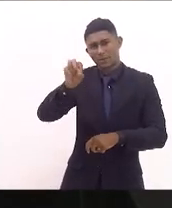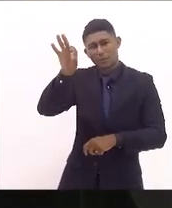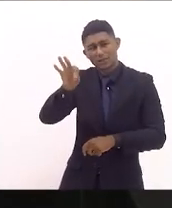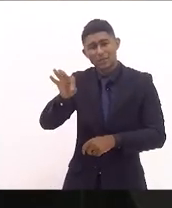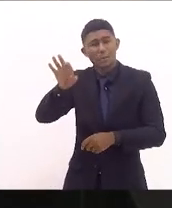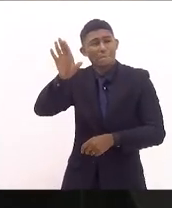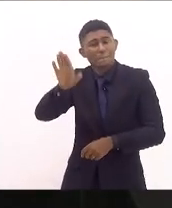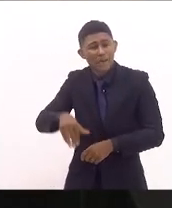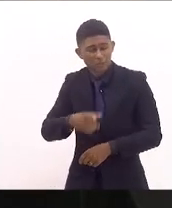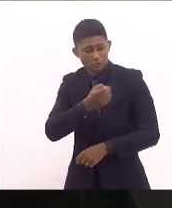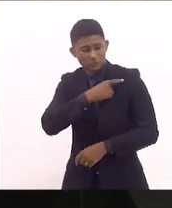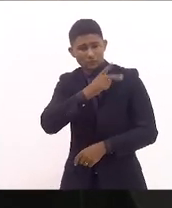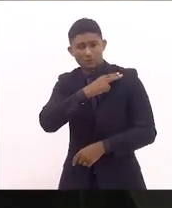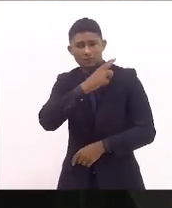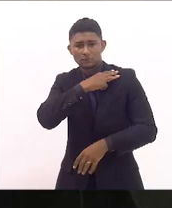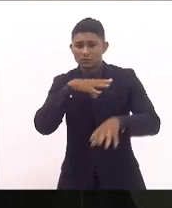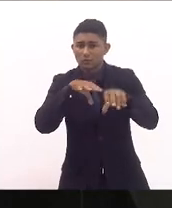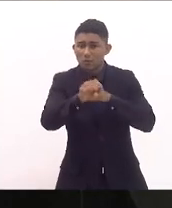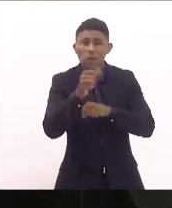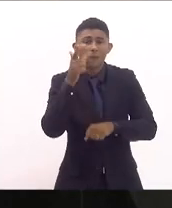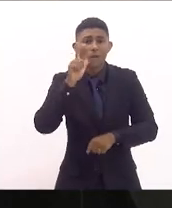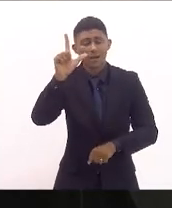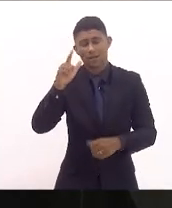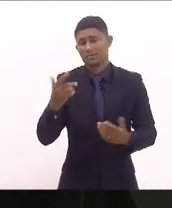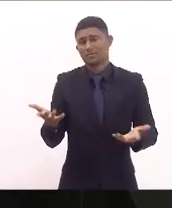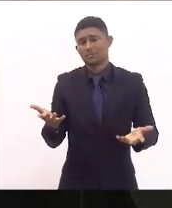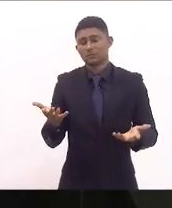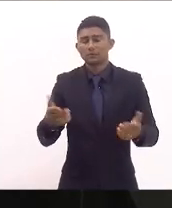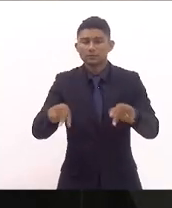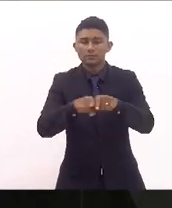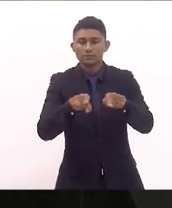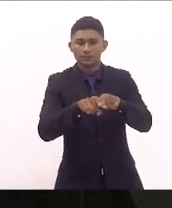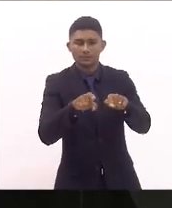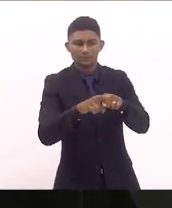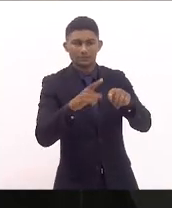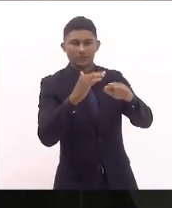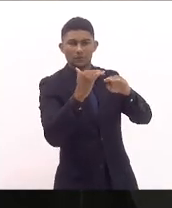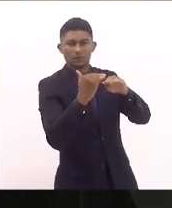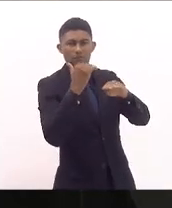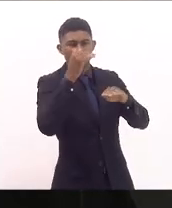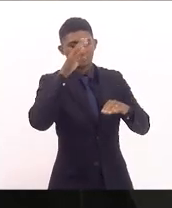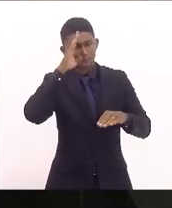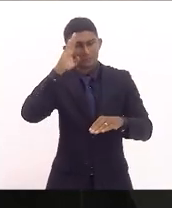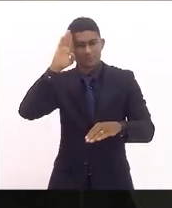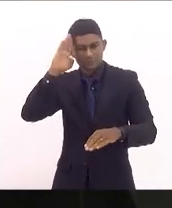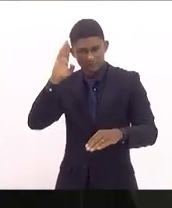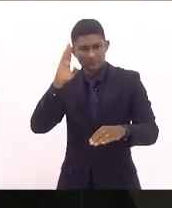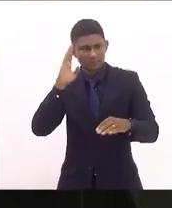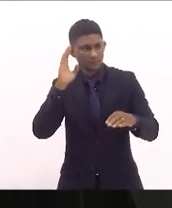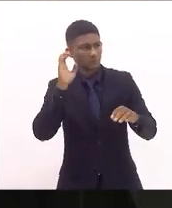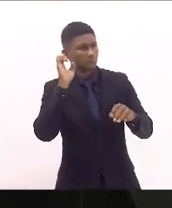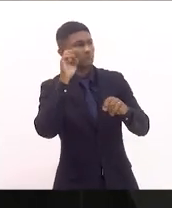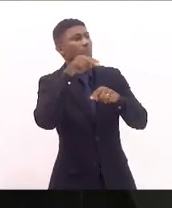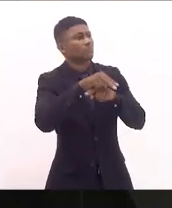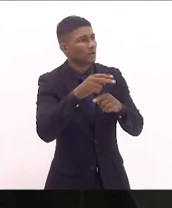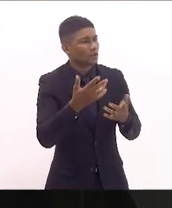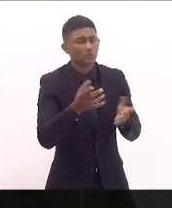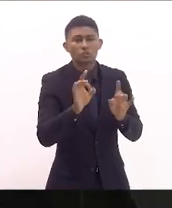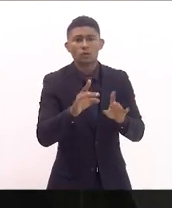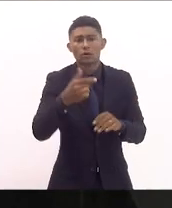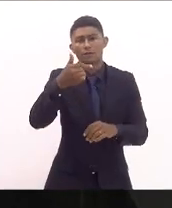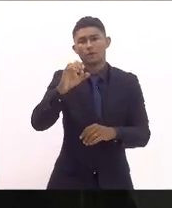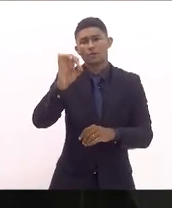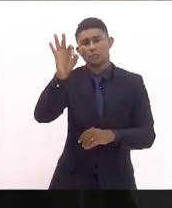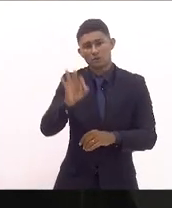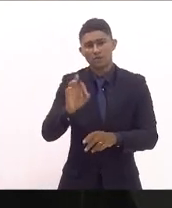concluir o ensino médio então o ensino superior ainda é uma realidade para menos de vinte por cento